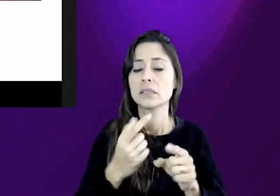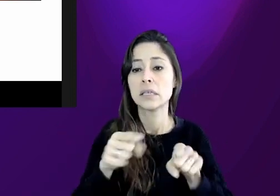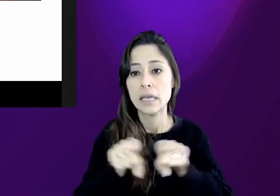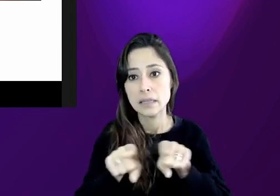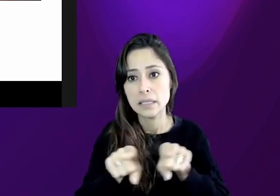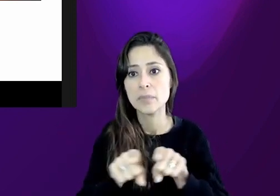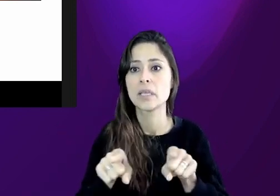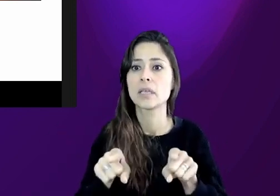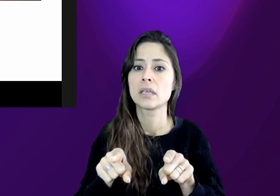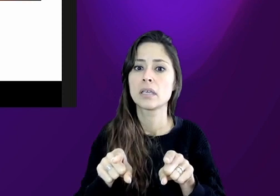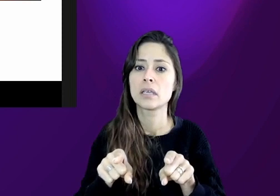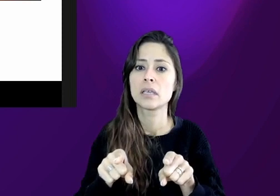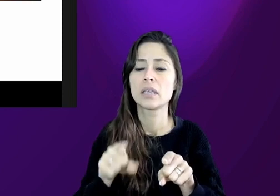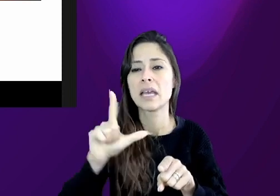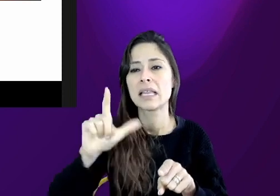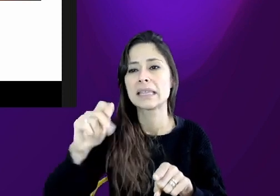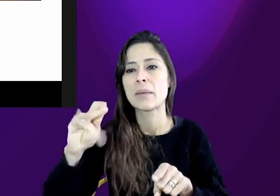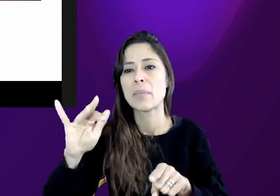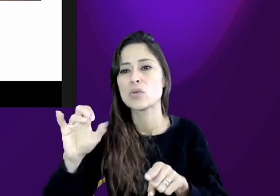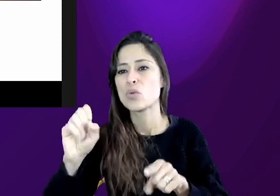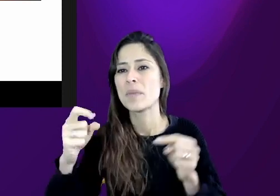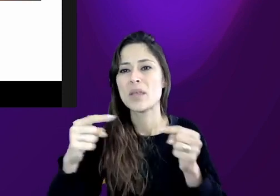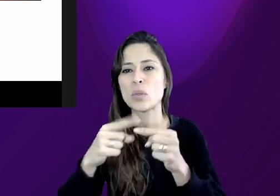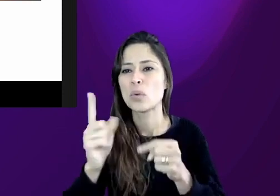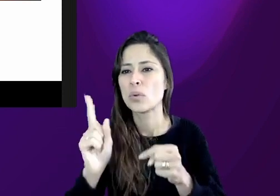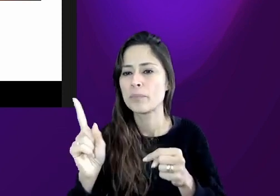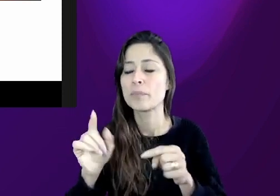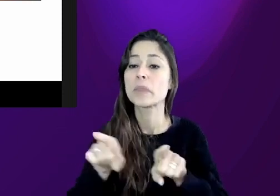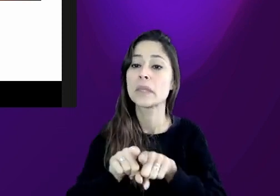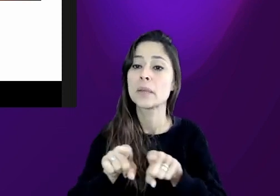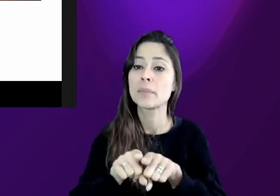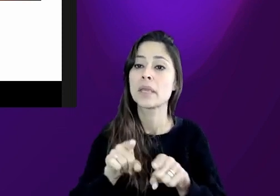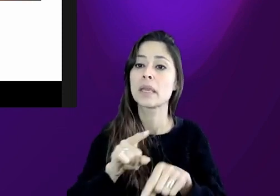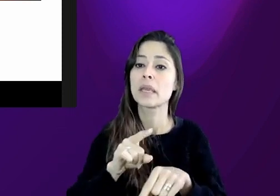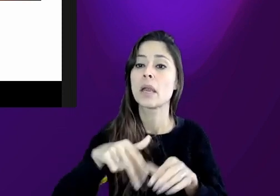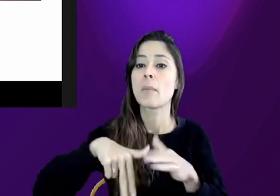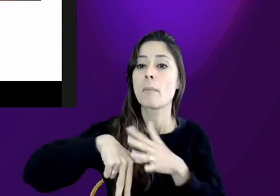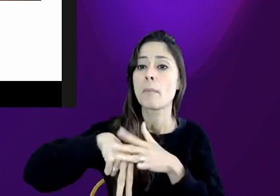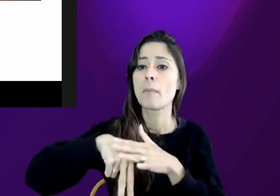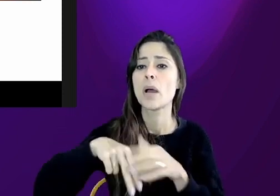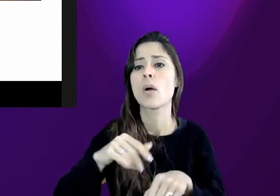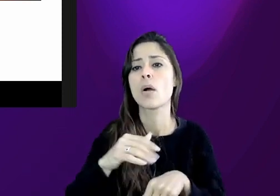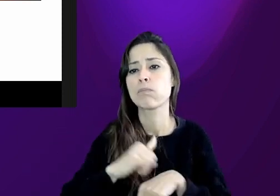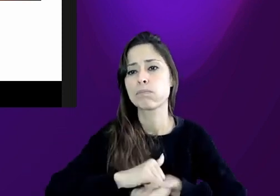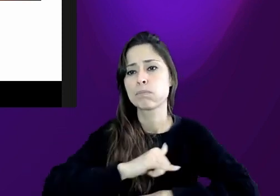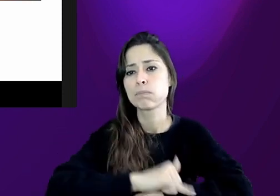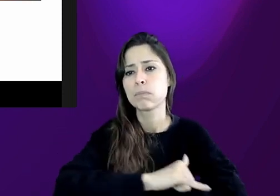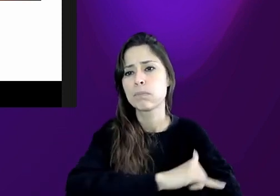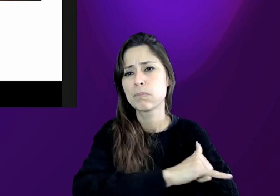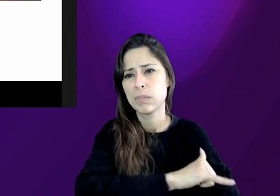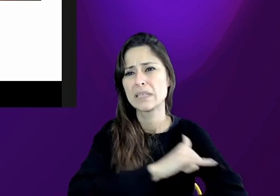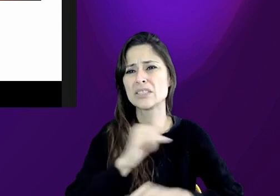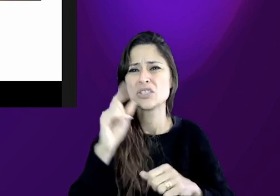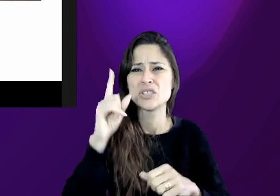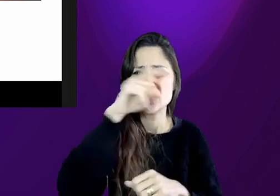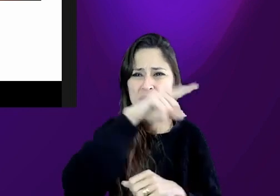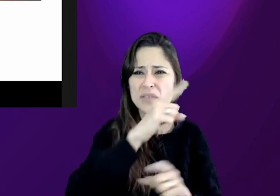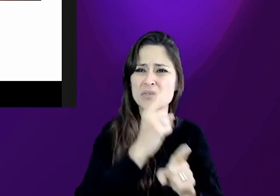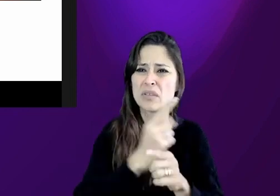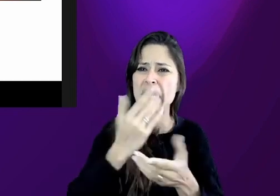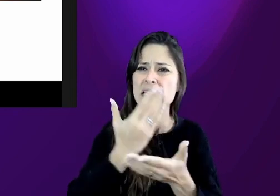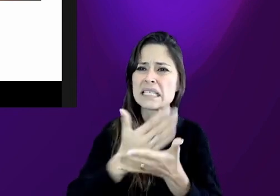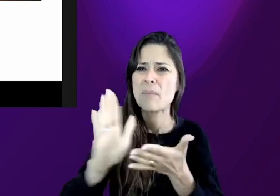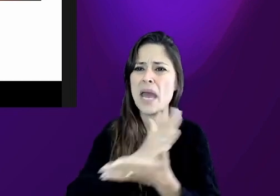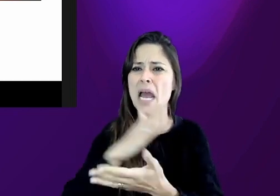resolução pela via laparoscópica. Pacientes obesos, onde é mais difícil identificar os linfonodos, separar a gordura,